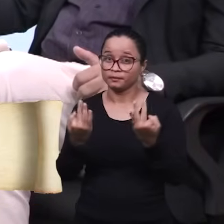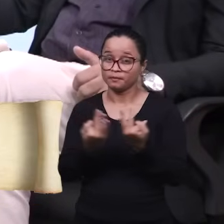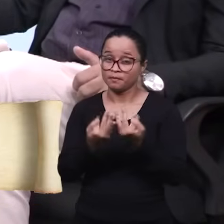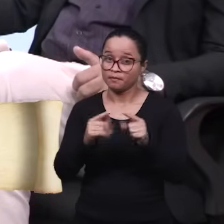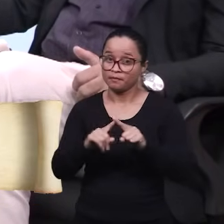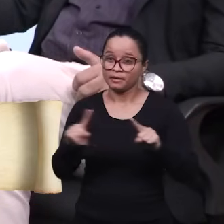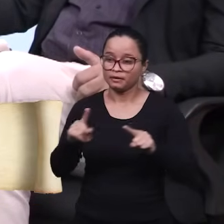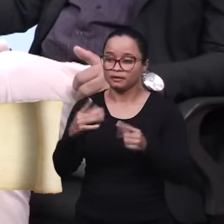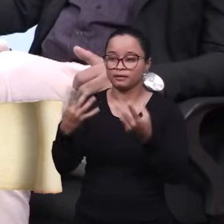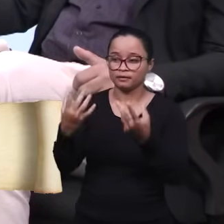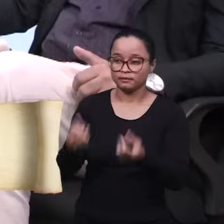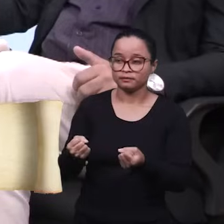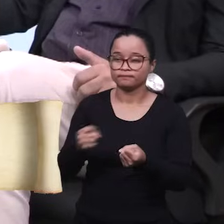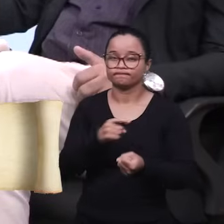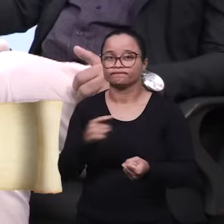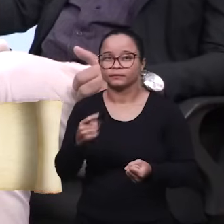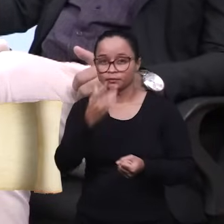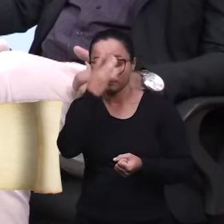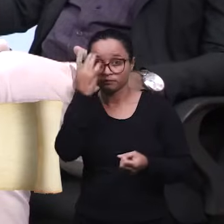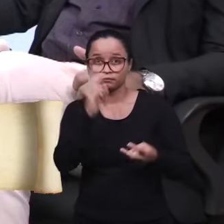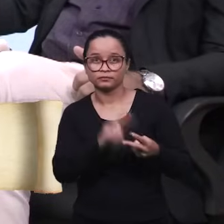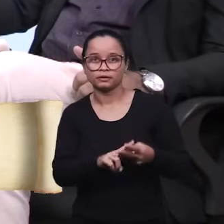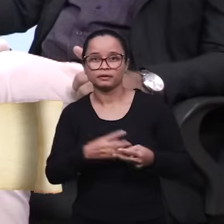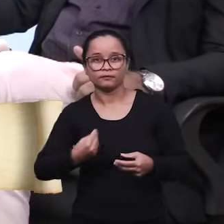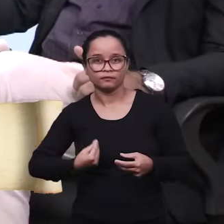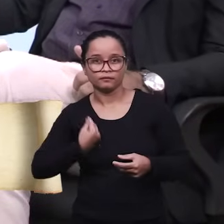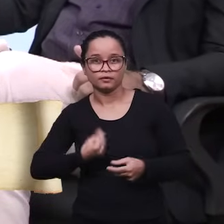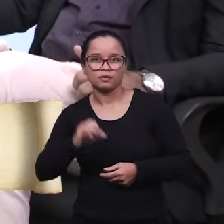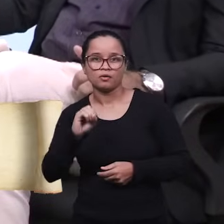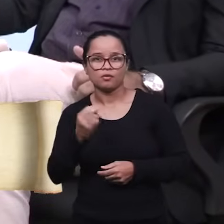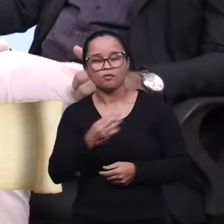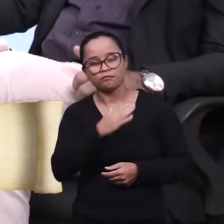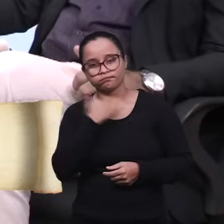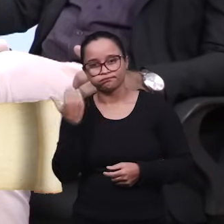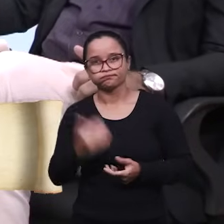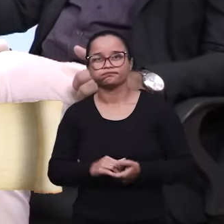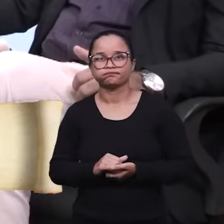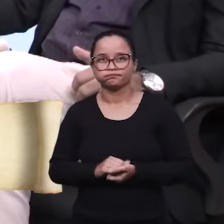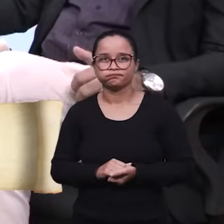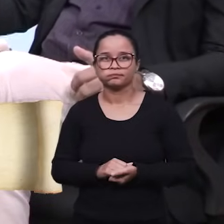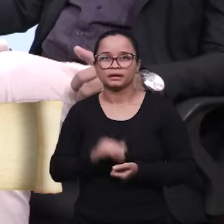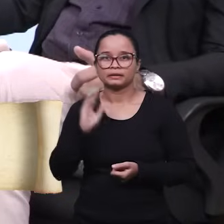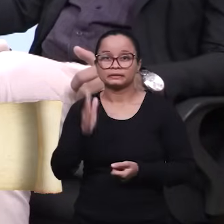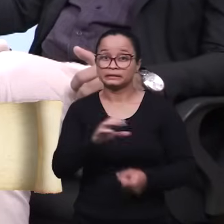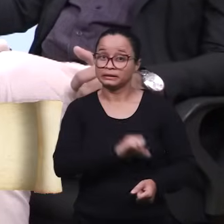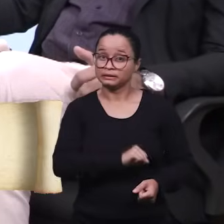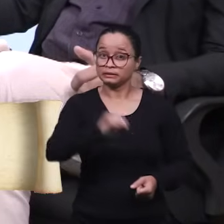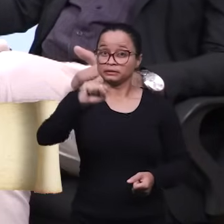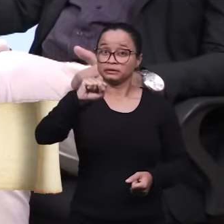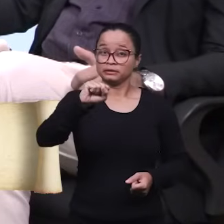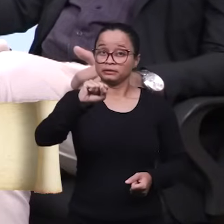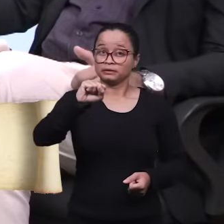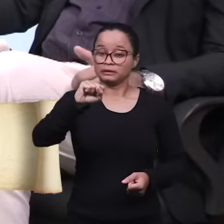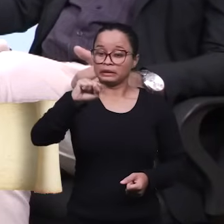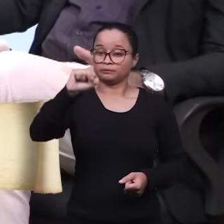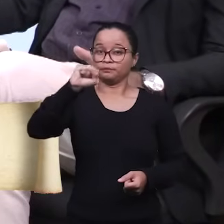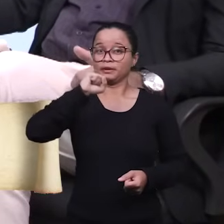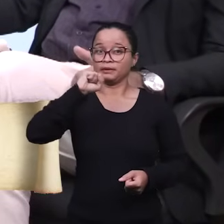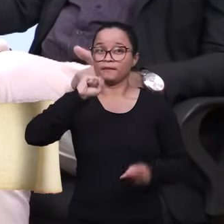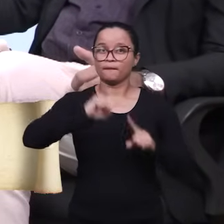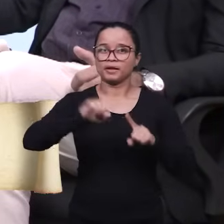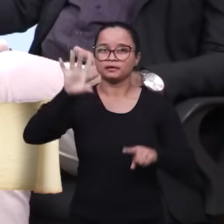aquela conversão do carcereiro foi uma questão de vida ou morte. Ele já estava com a espada para se matar. Mas